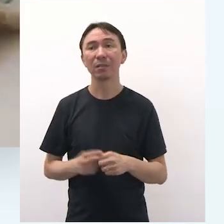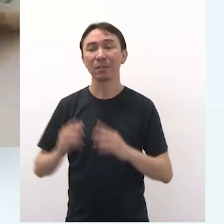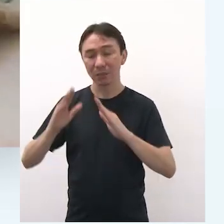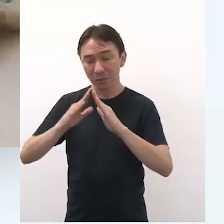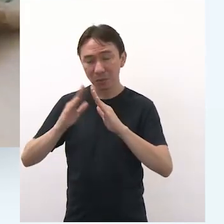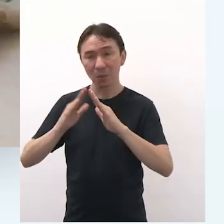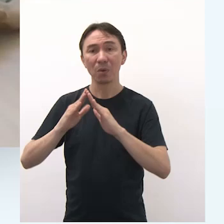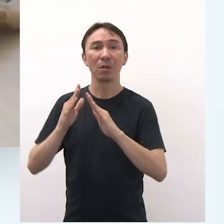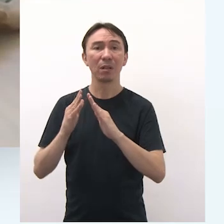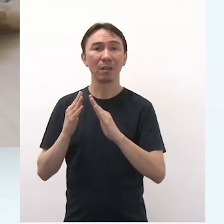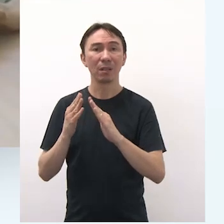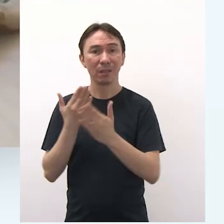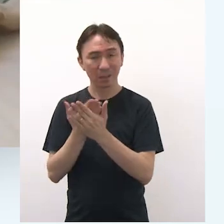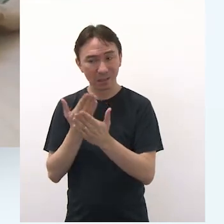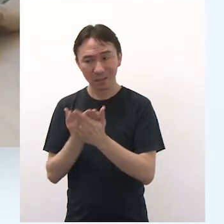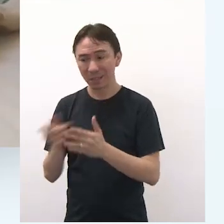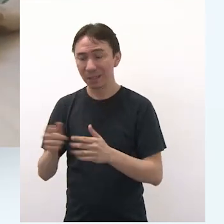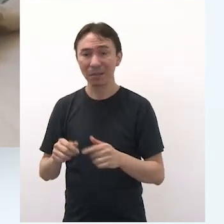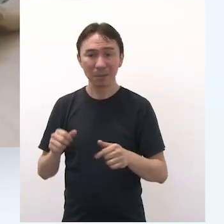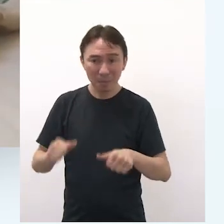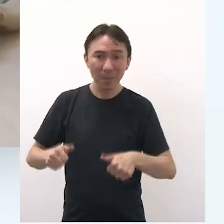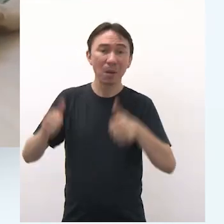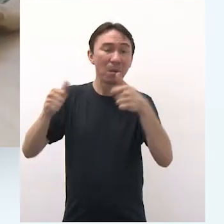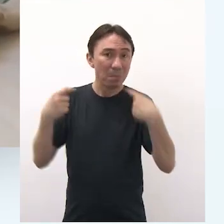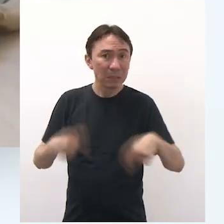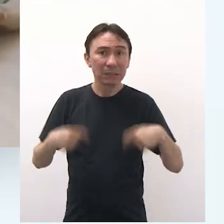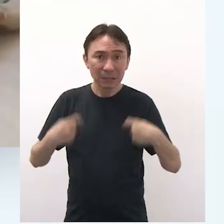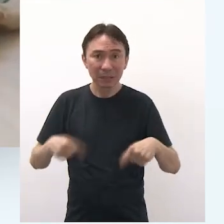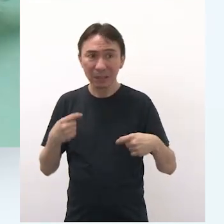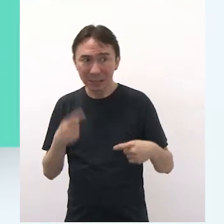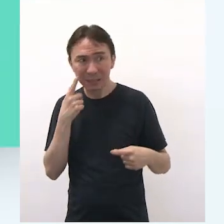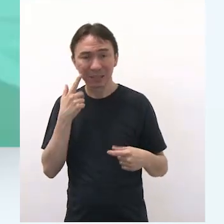escola. Tem que ter uma solução, senão vai ficar do mesmo jeito.